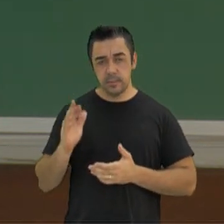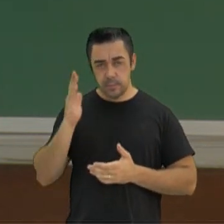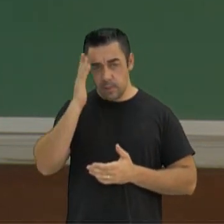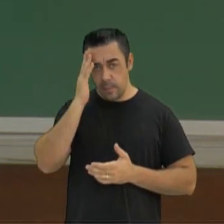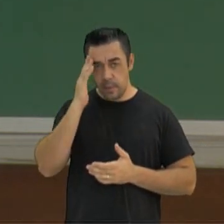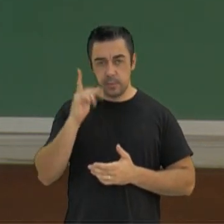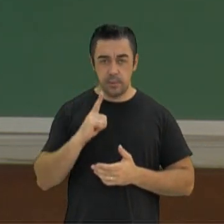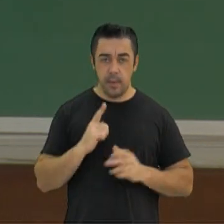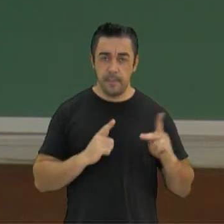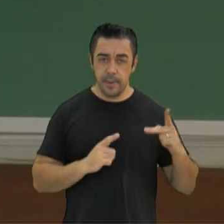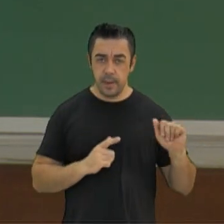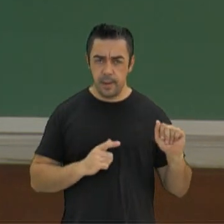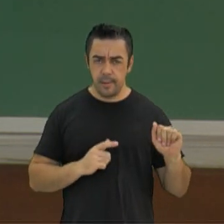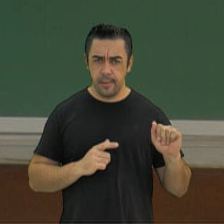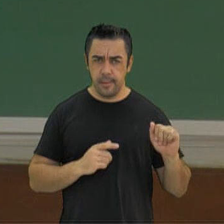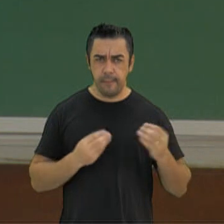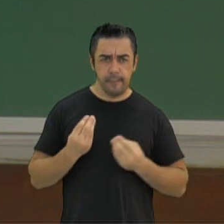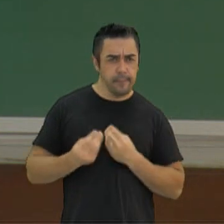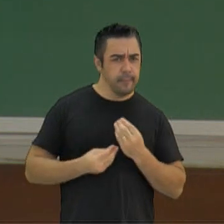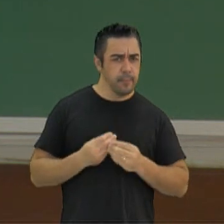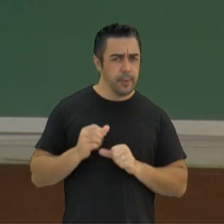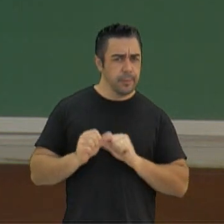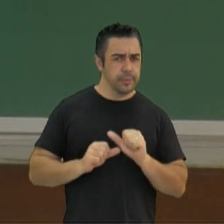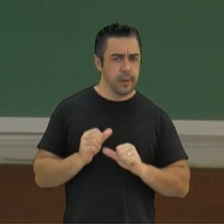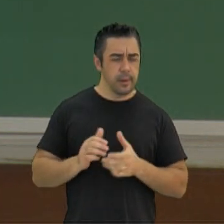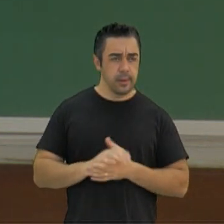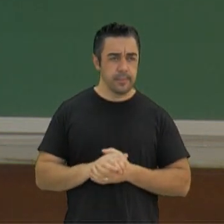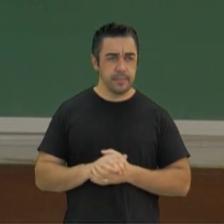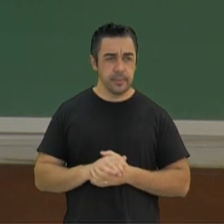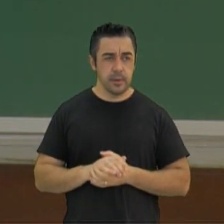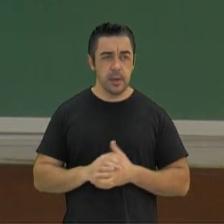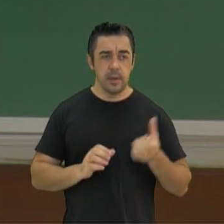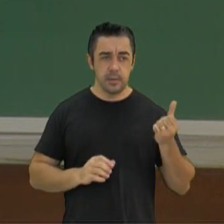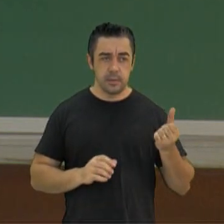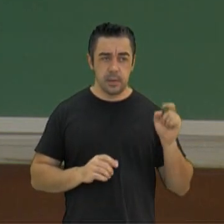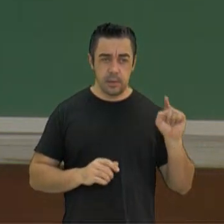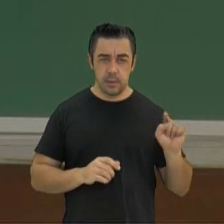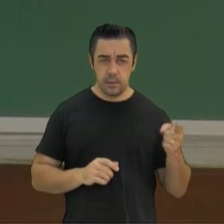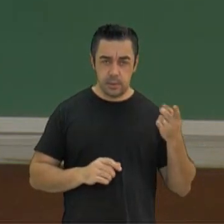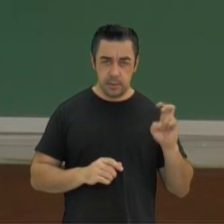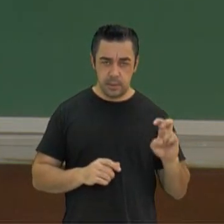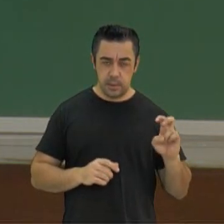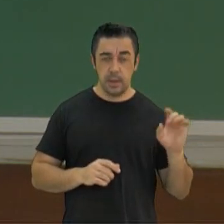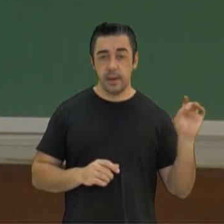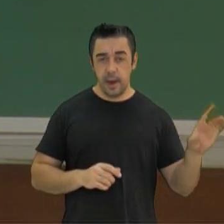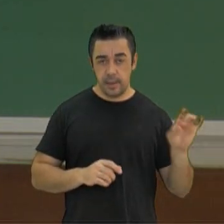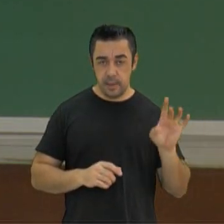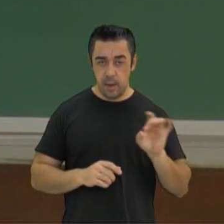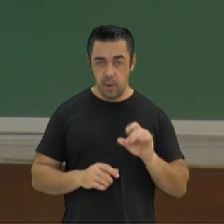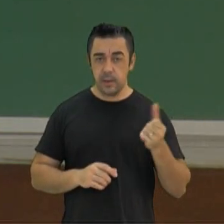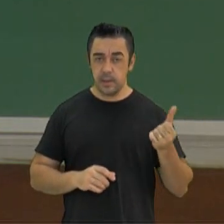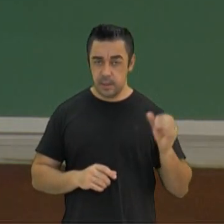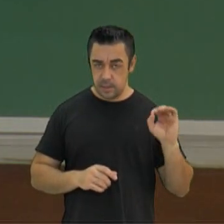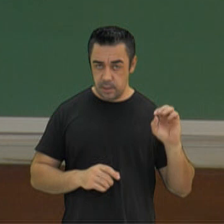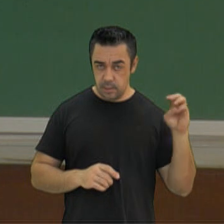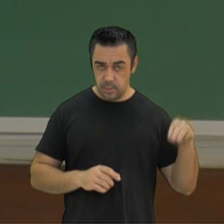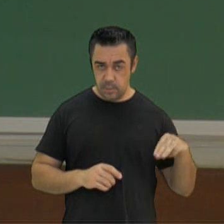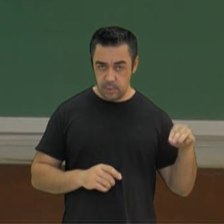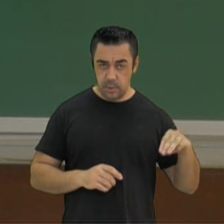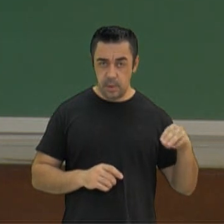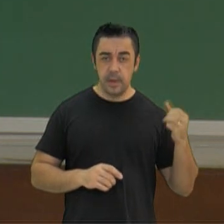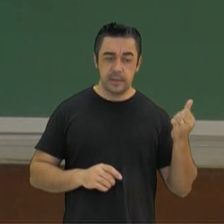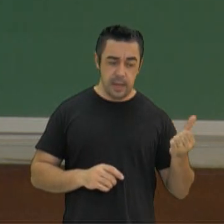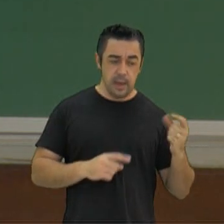temos uma PA. Aí, como que eu fiz essa transformação? Bom, 6 horas e 15 minutos. Cada hora tem 60 minutos, então ficou 6